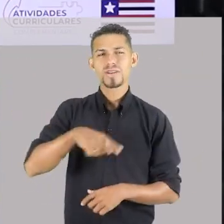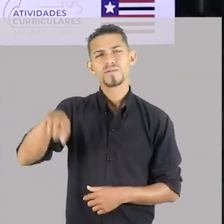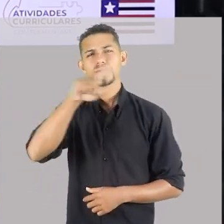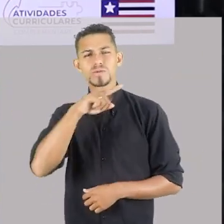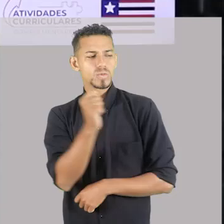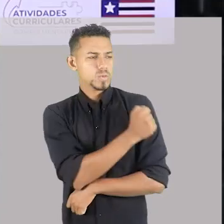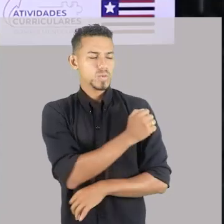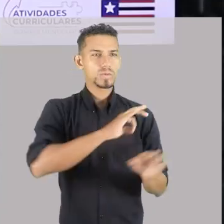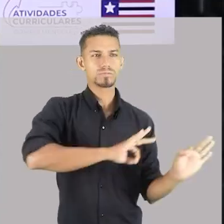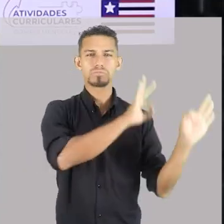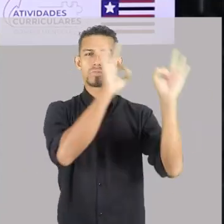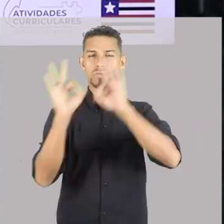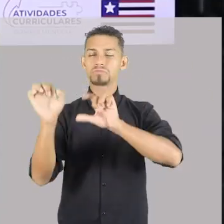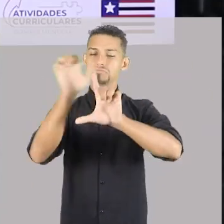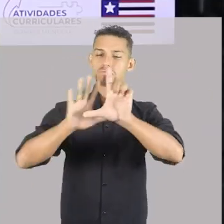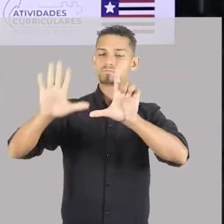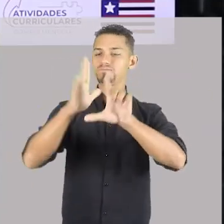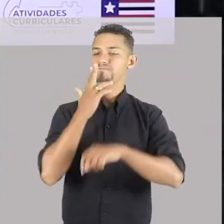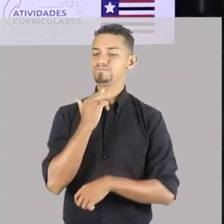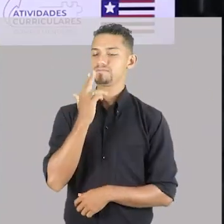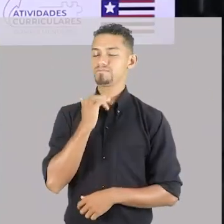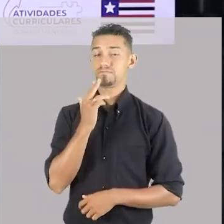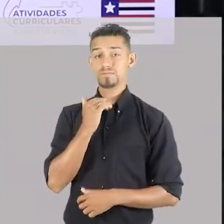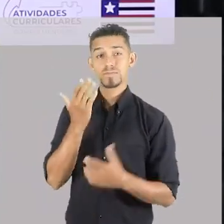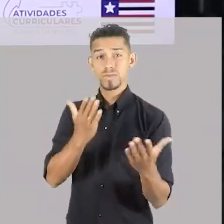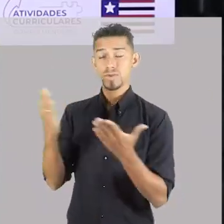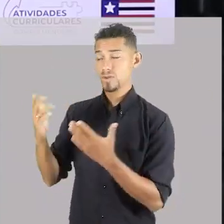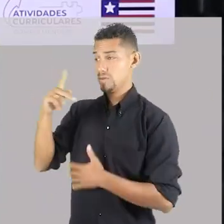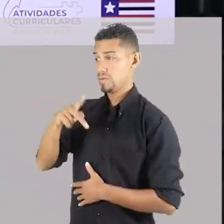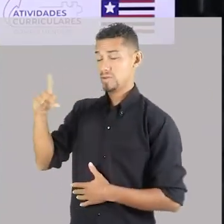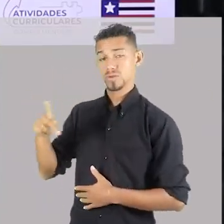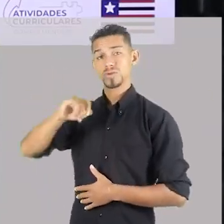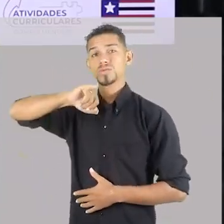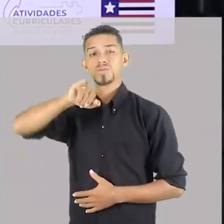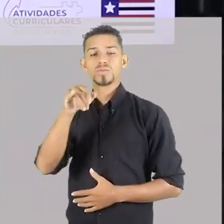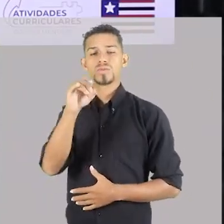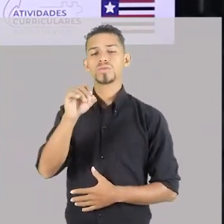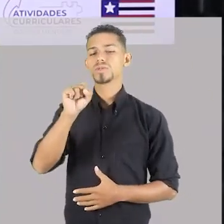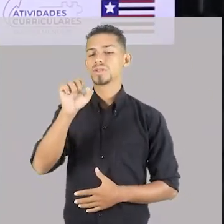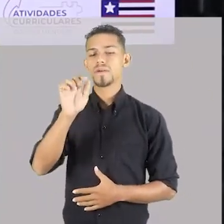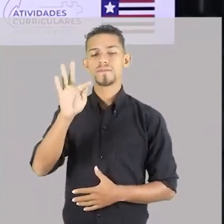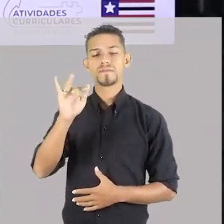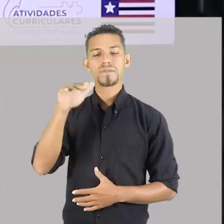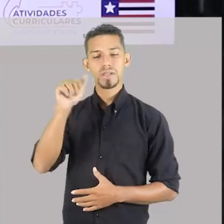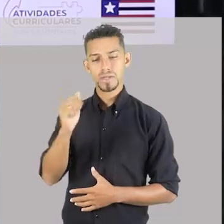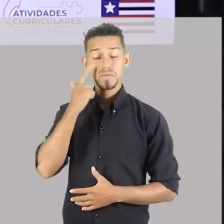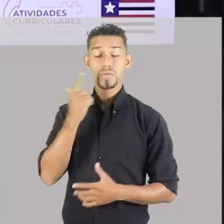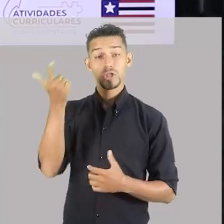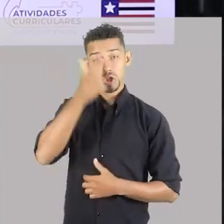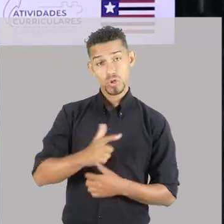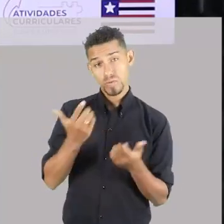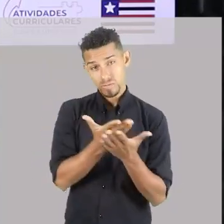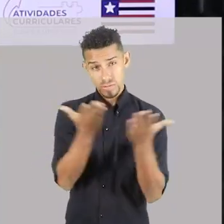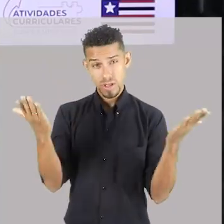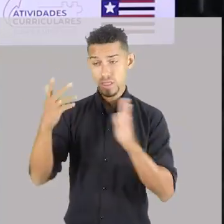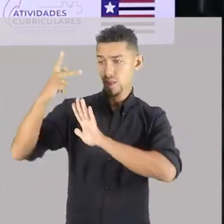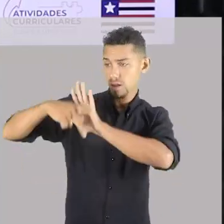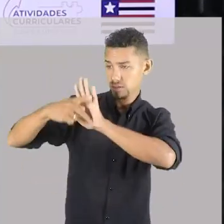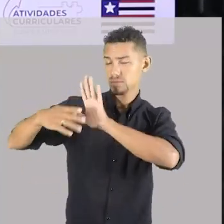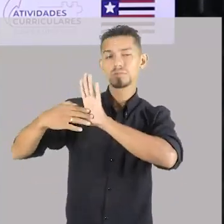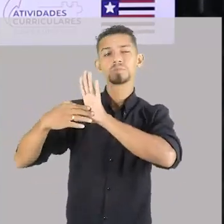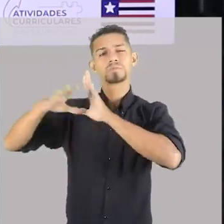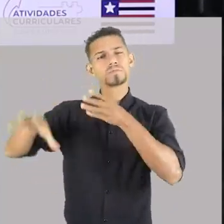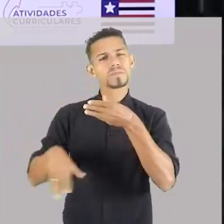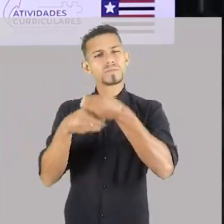você que nos acompanha na plataforma Gonçalves Dias, eu sou a professora Josefina Oliveira, mais uma vez aqui com vocês no projeto